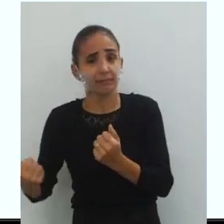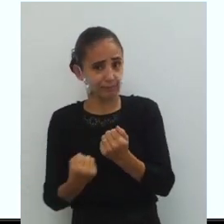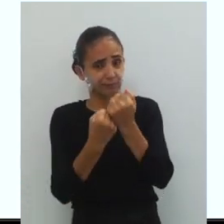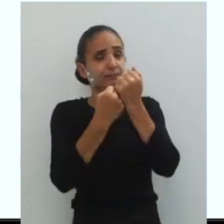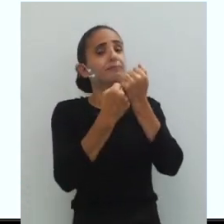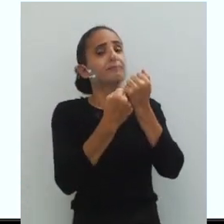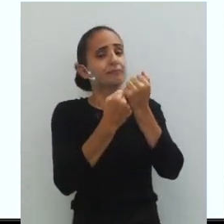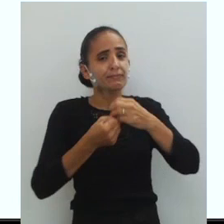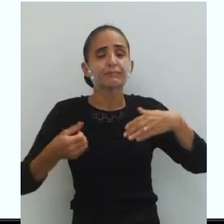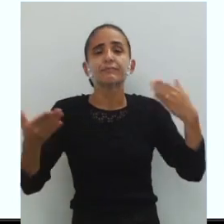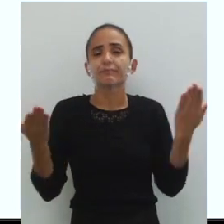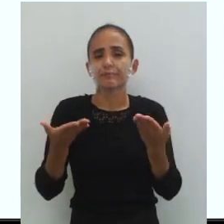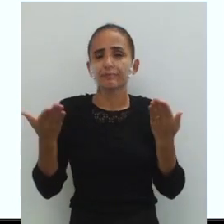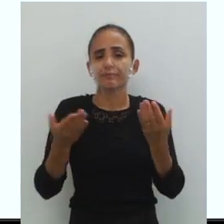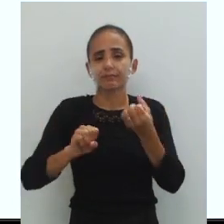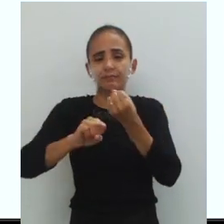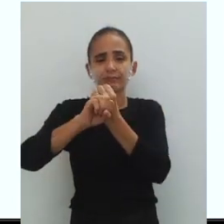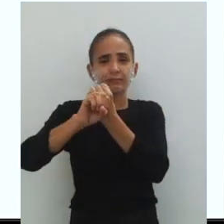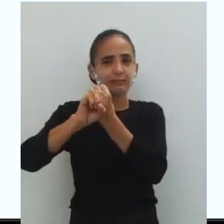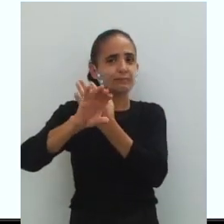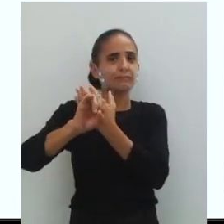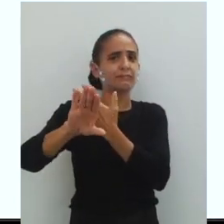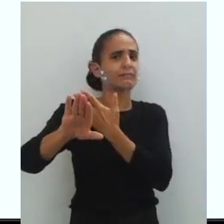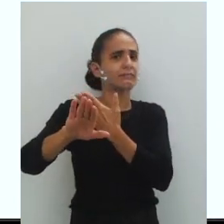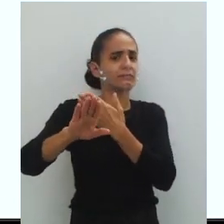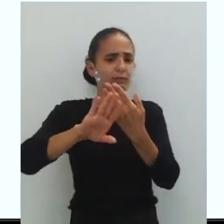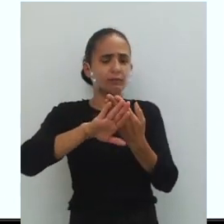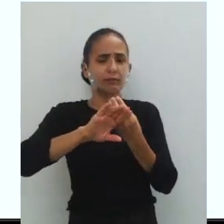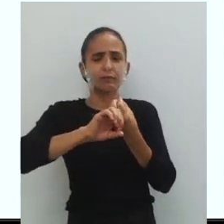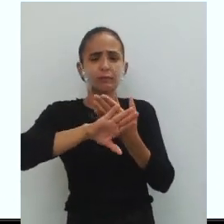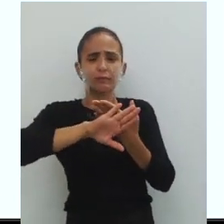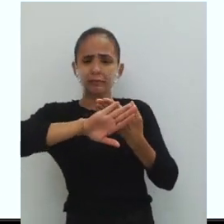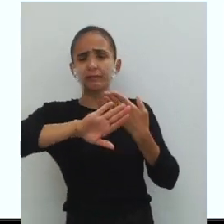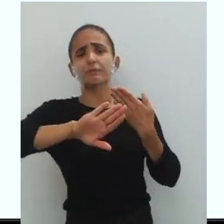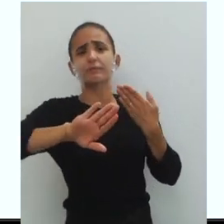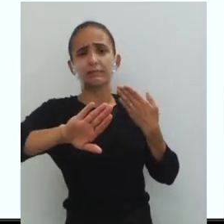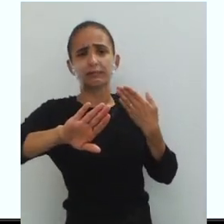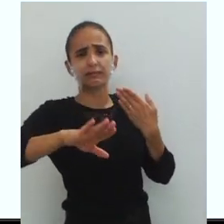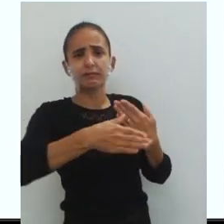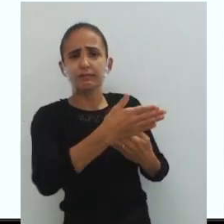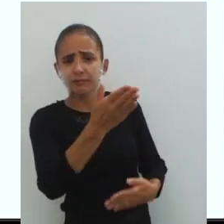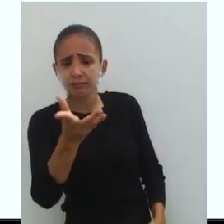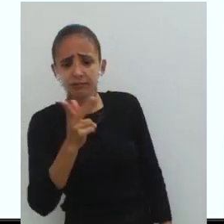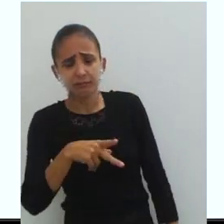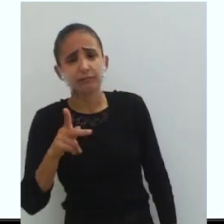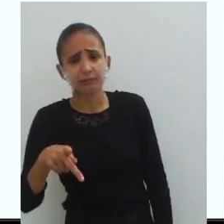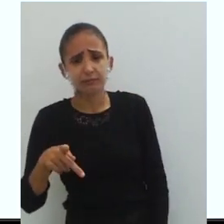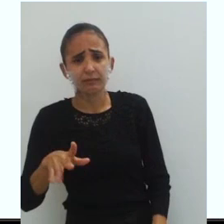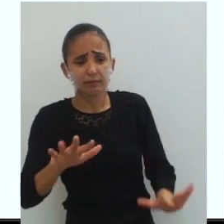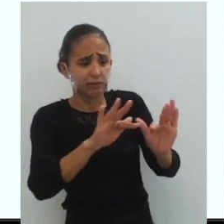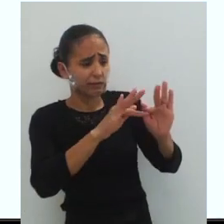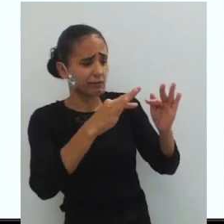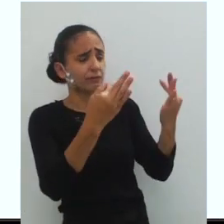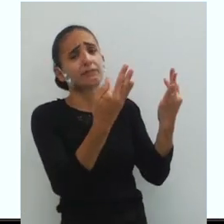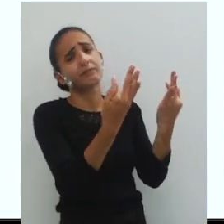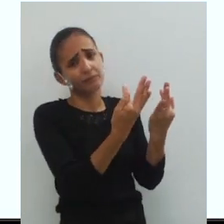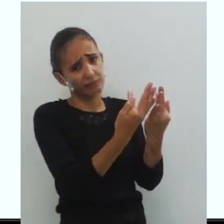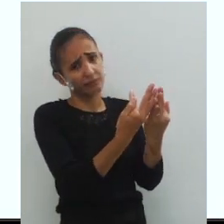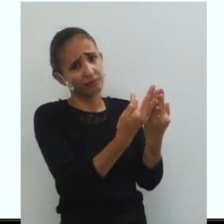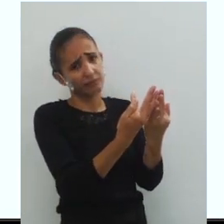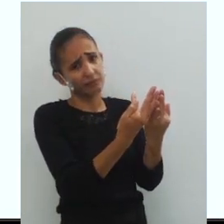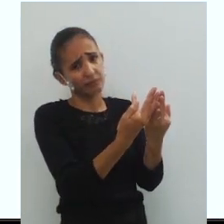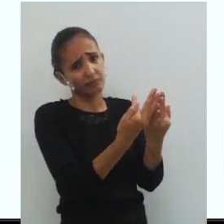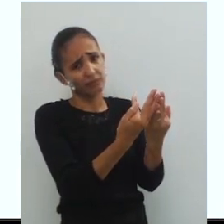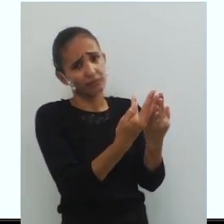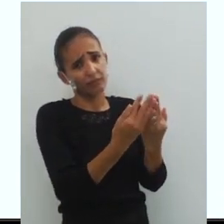esse distanciamento. Não é só nós, professores, não, mas também as famílias estão utilizando